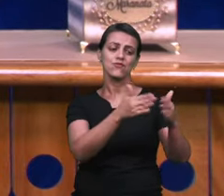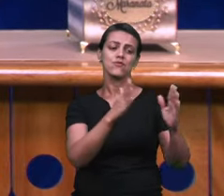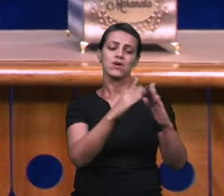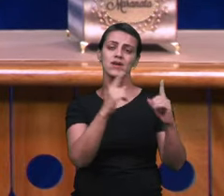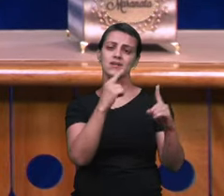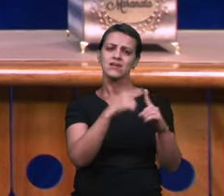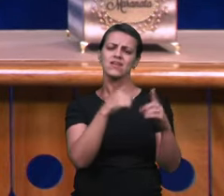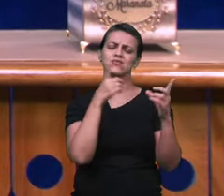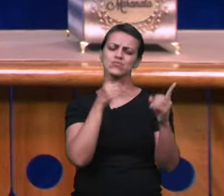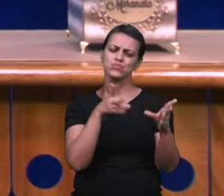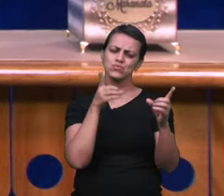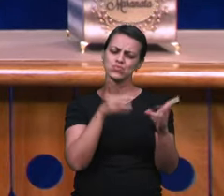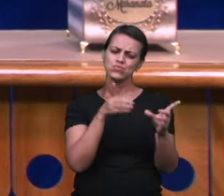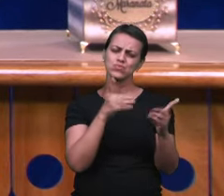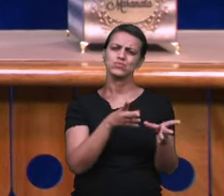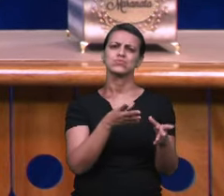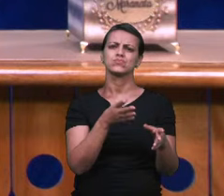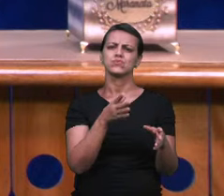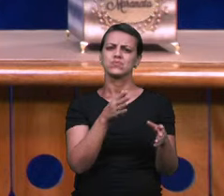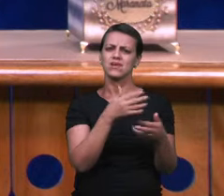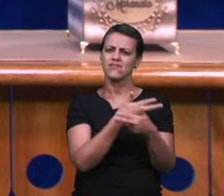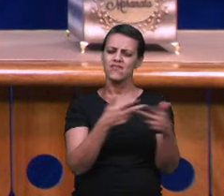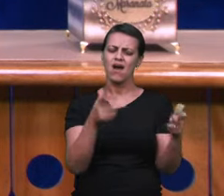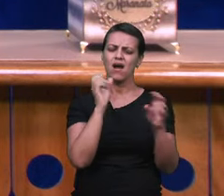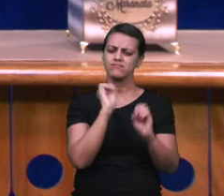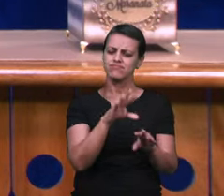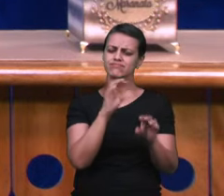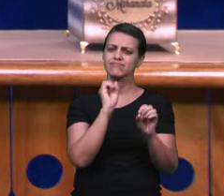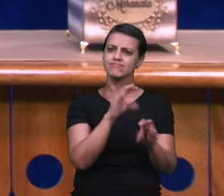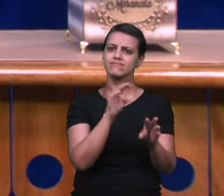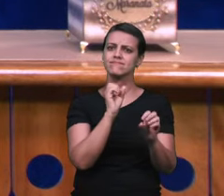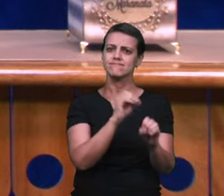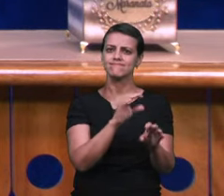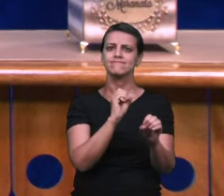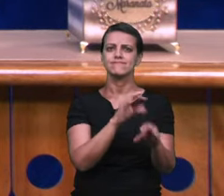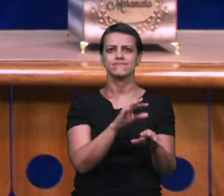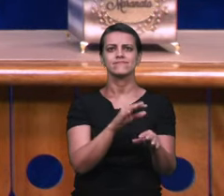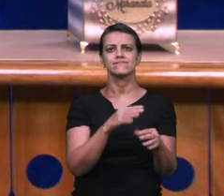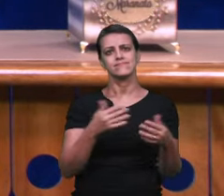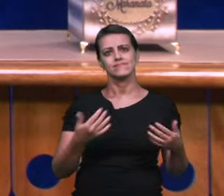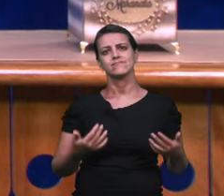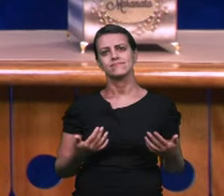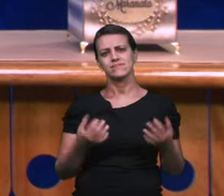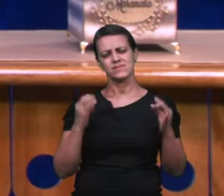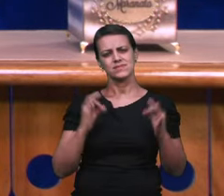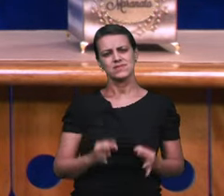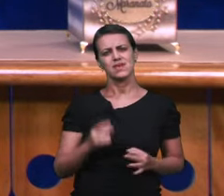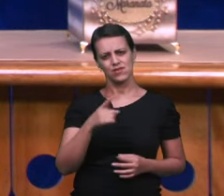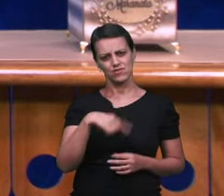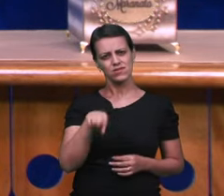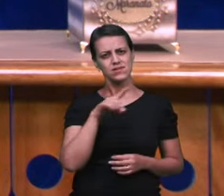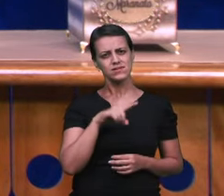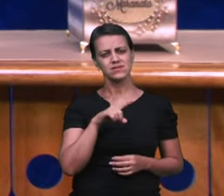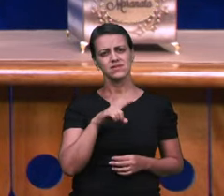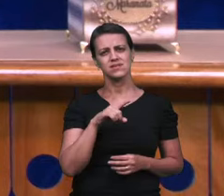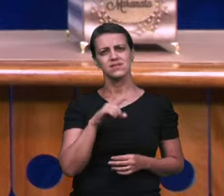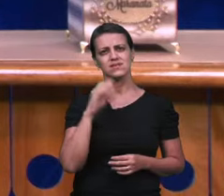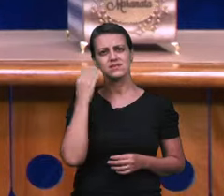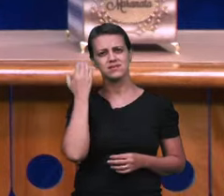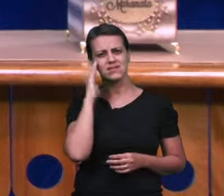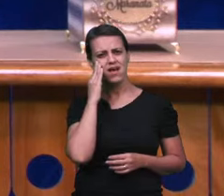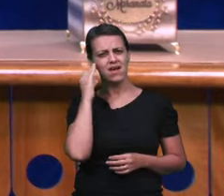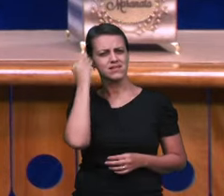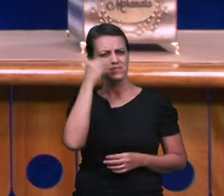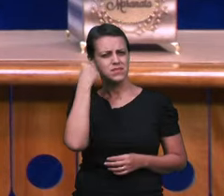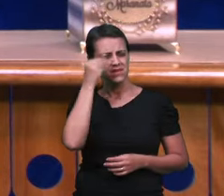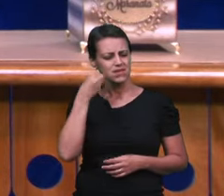parte doutrinária, os assuntos que foram trazidos, né, e que certamente trouxeram para você uma nova